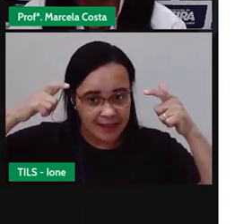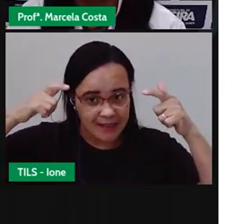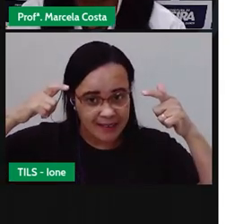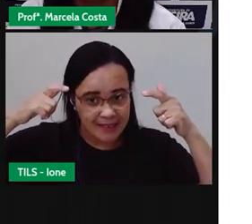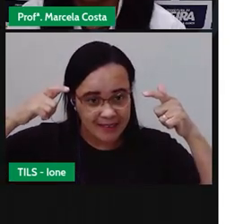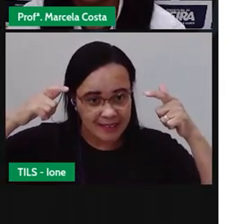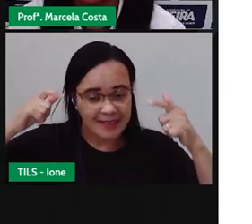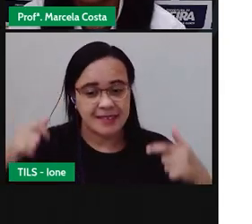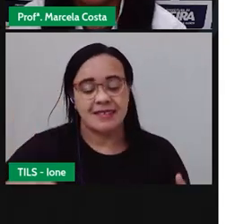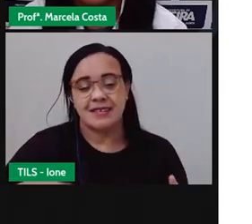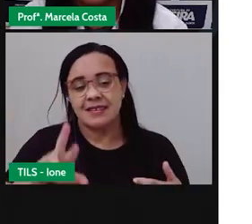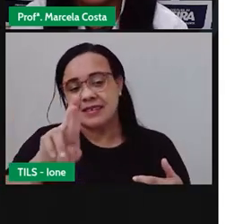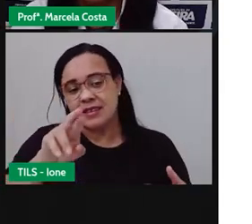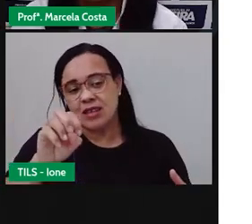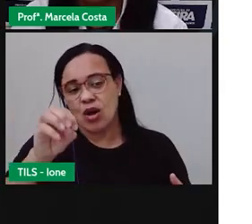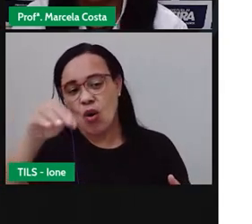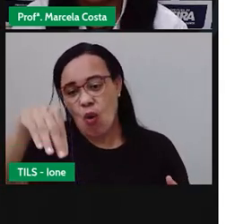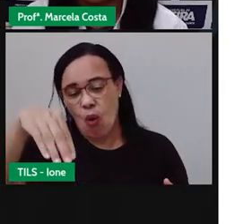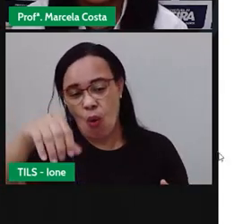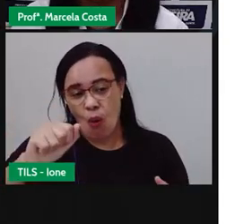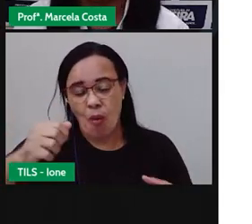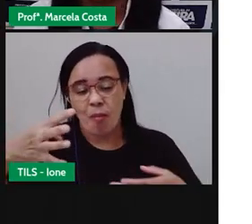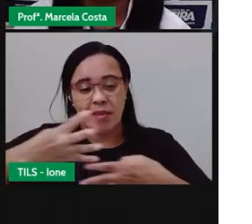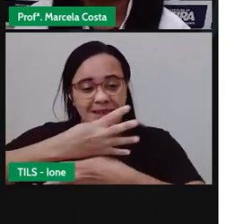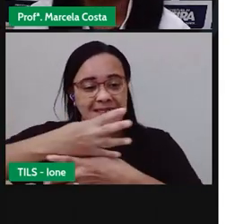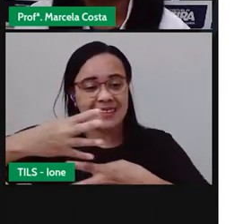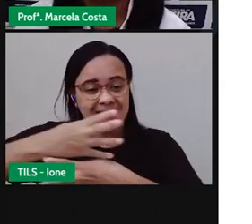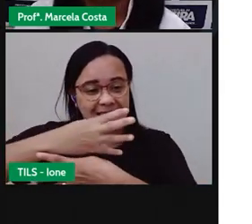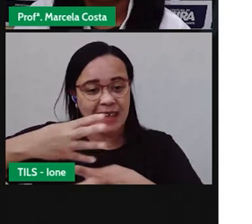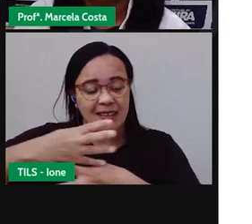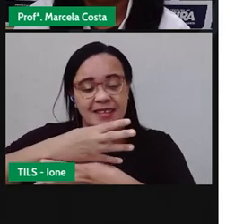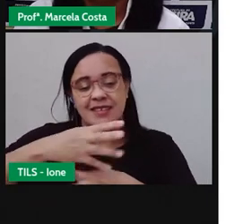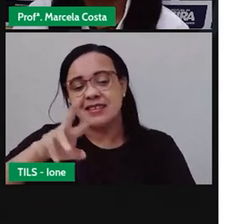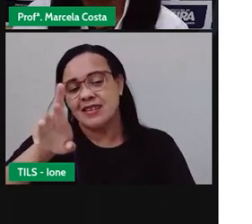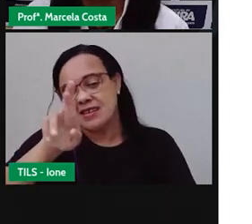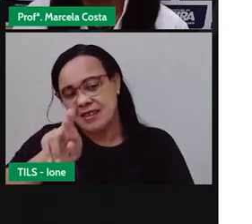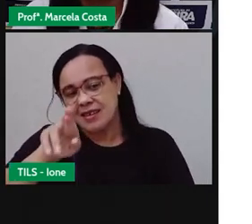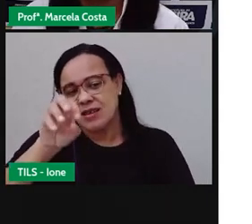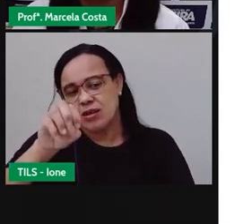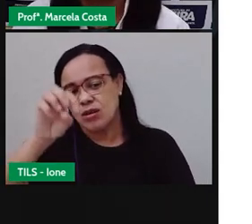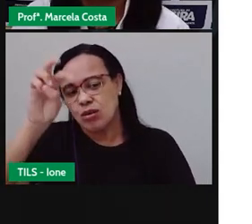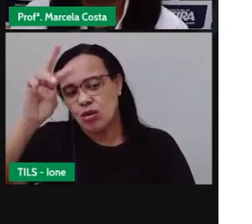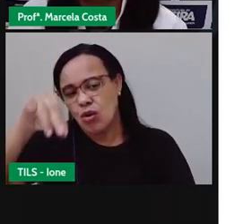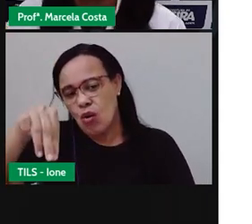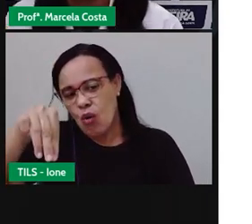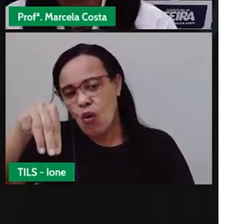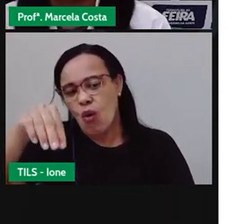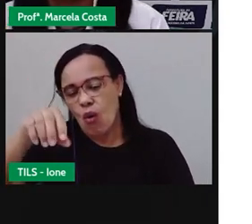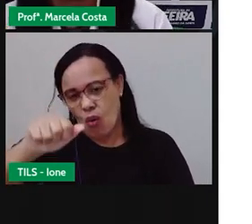o e rama essa imagem aqui tá representando né